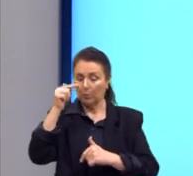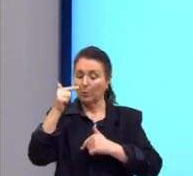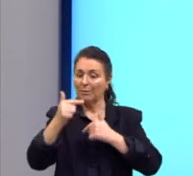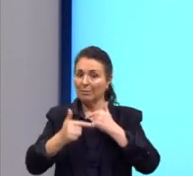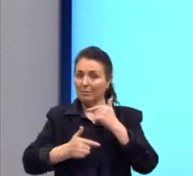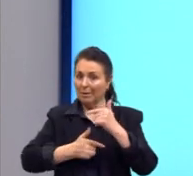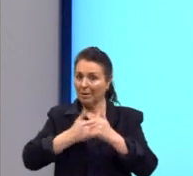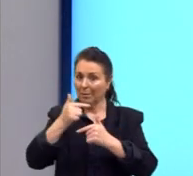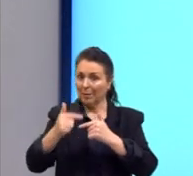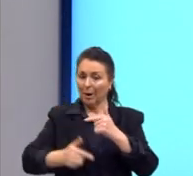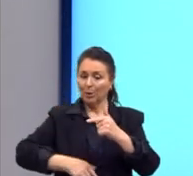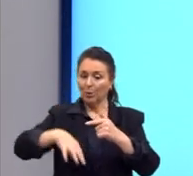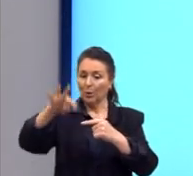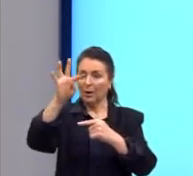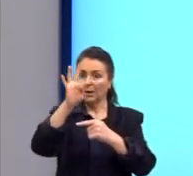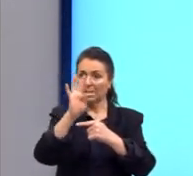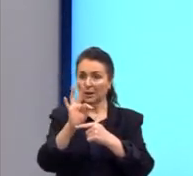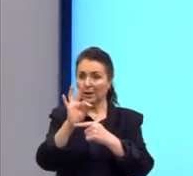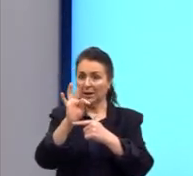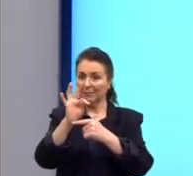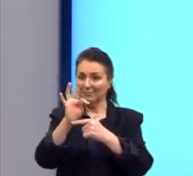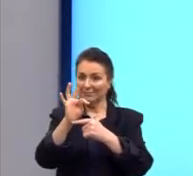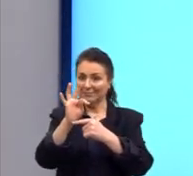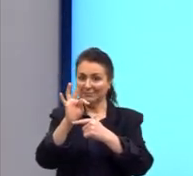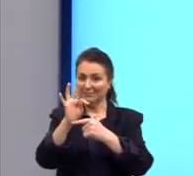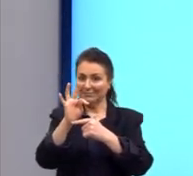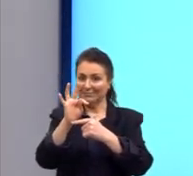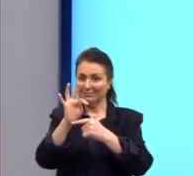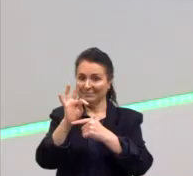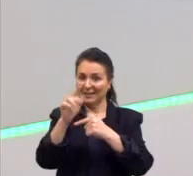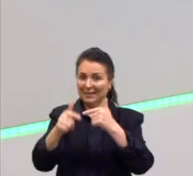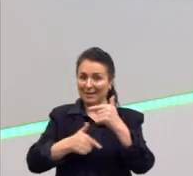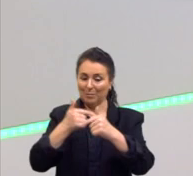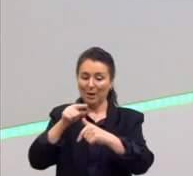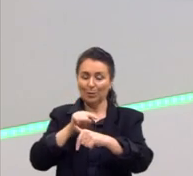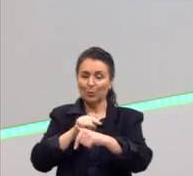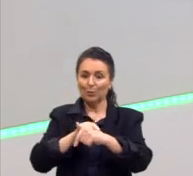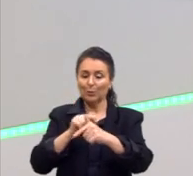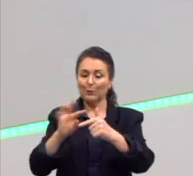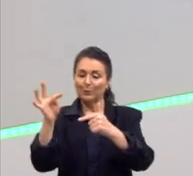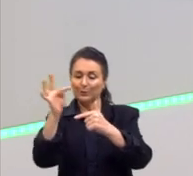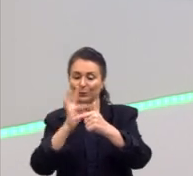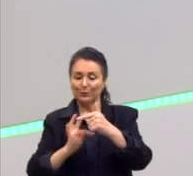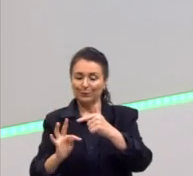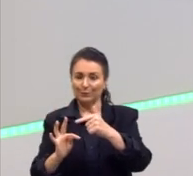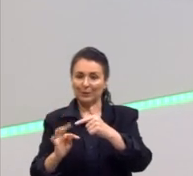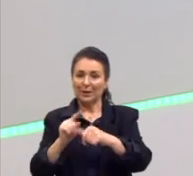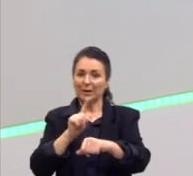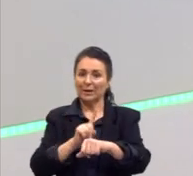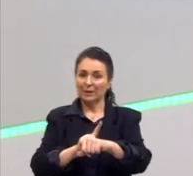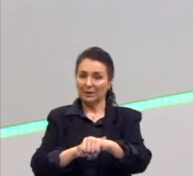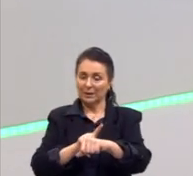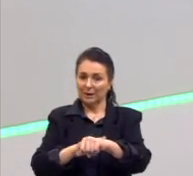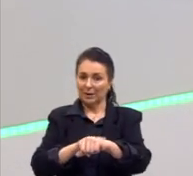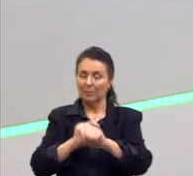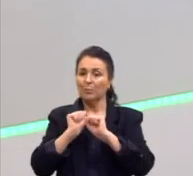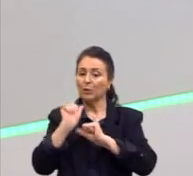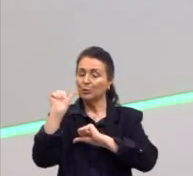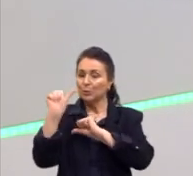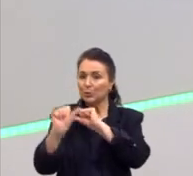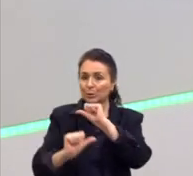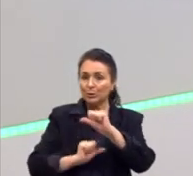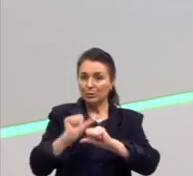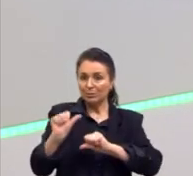Trabalho e muitos casos a gente usa o teorema do trabalho da energia que a gente pode simplesmente trocar